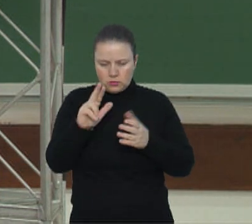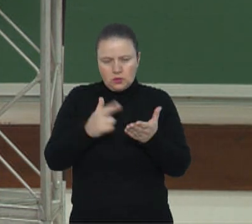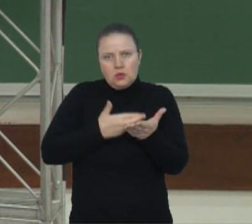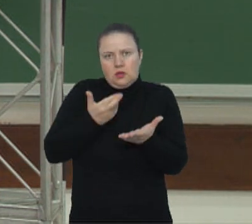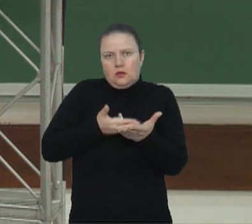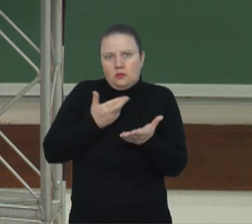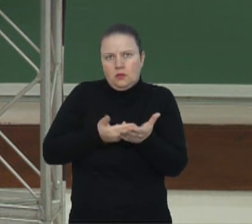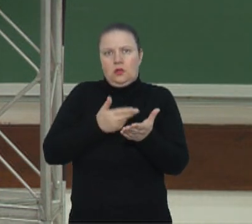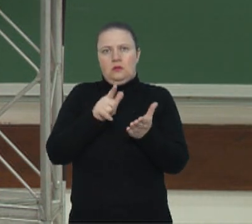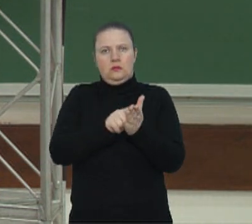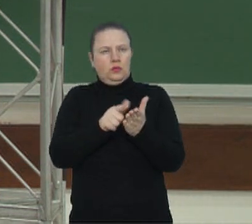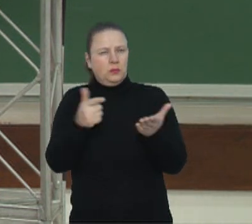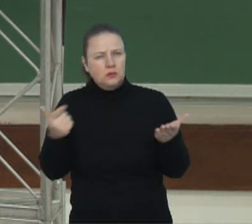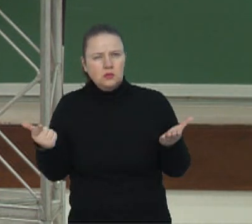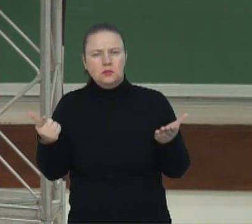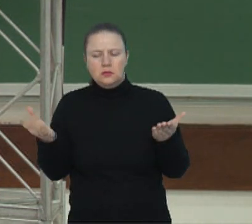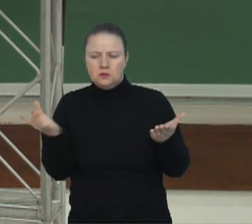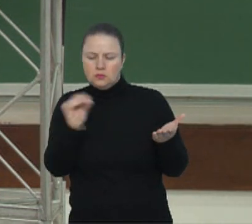inseridos nas obras de arte.